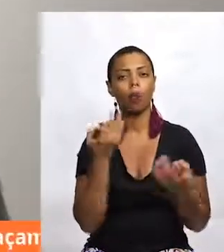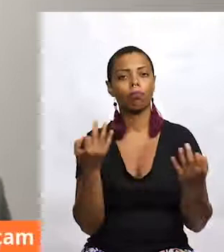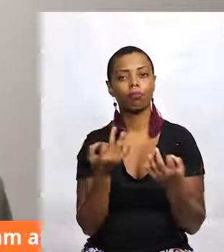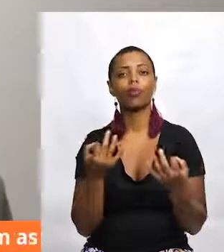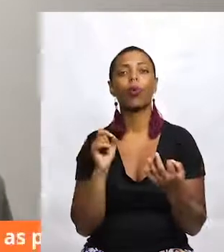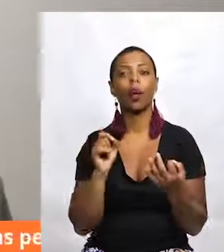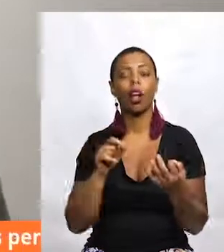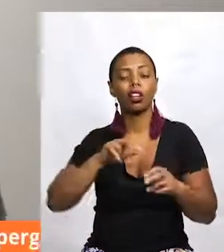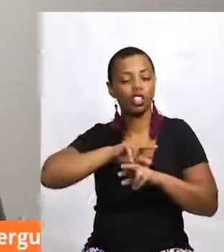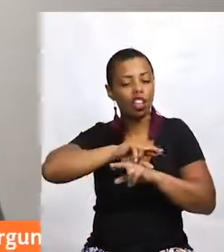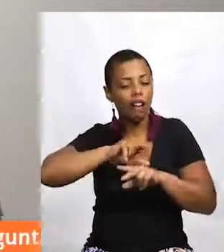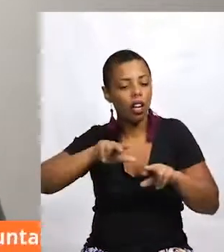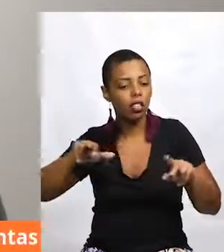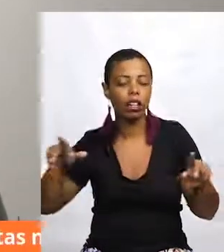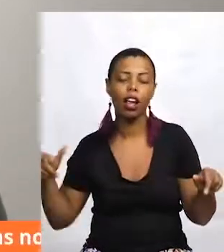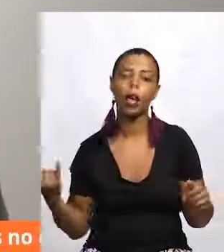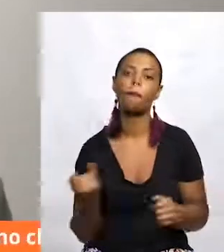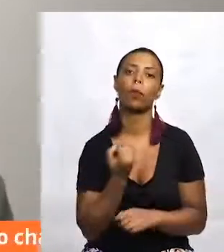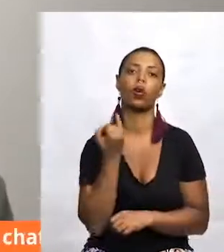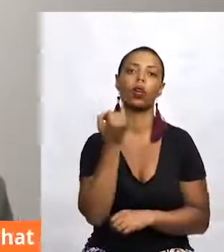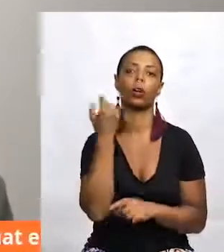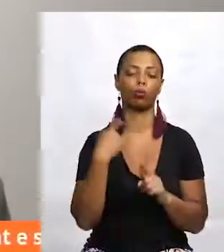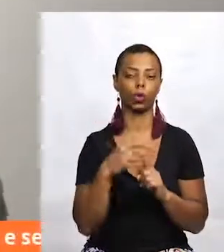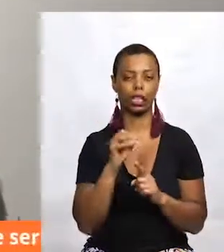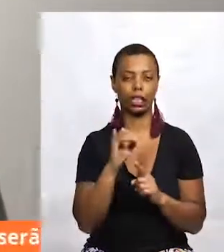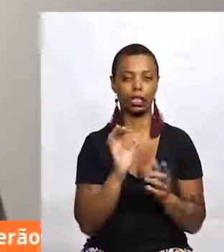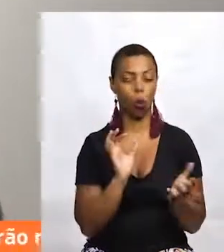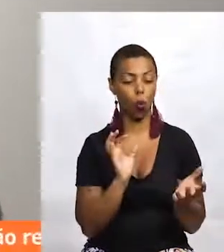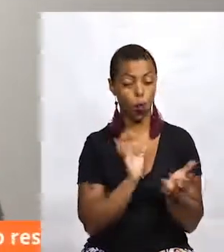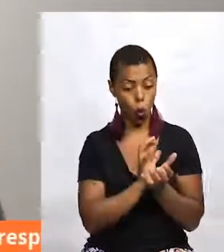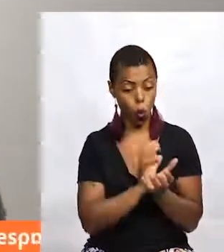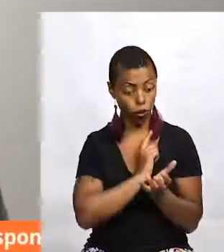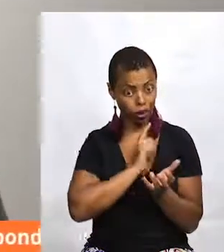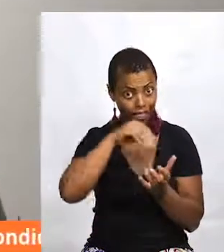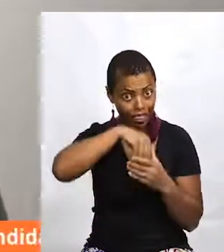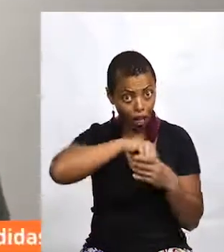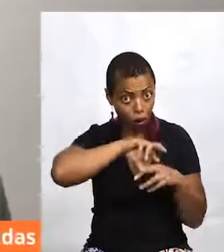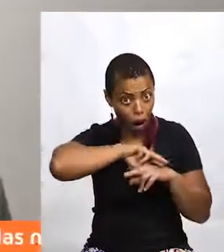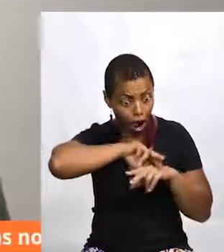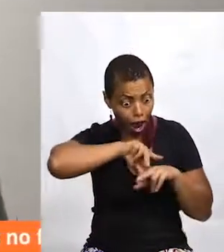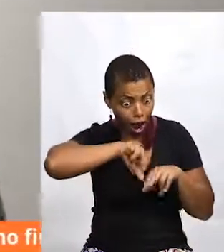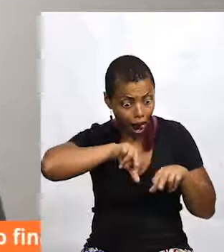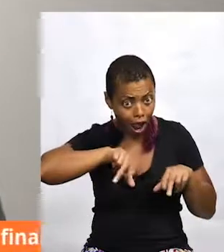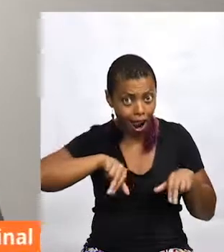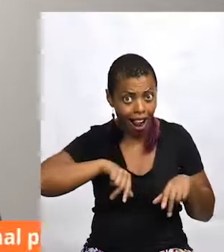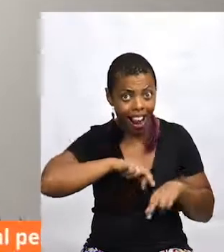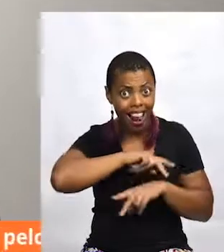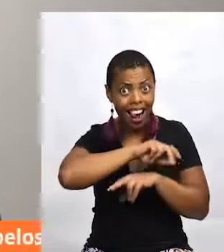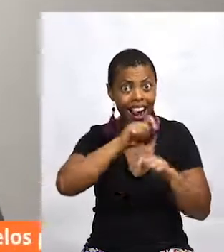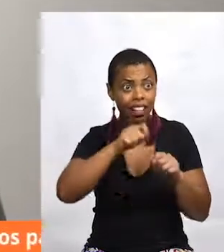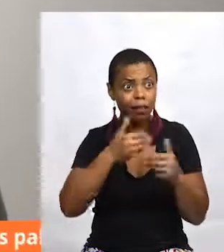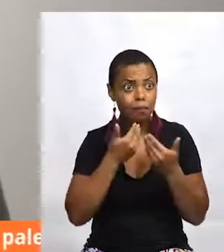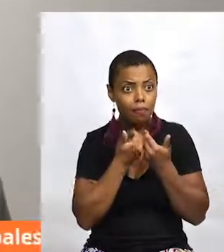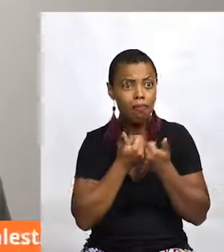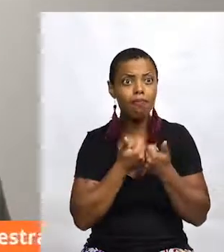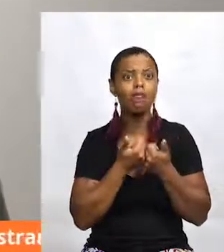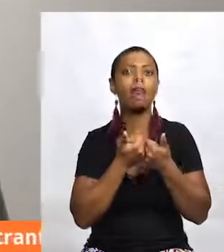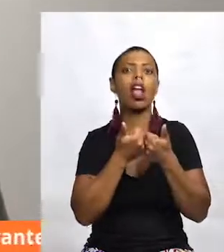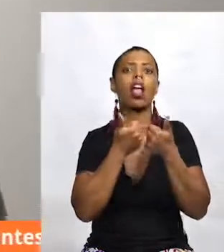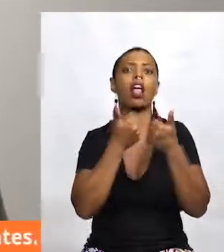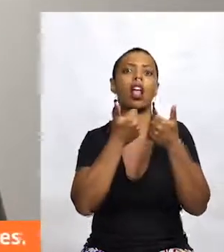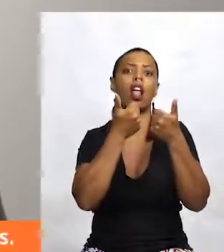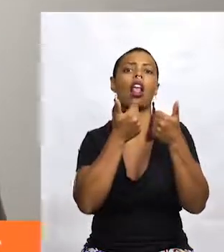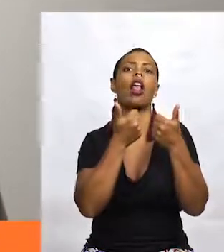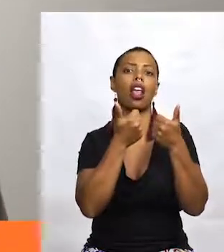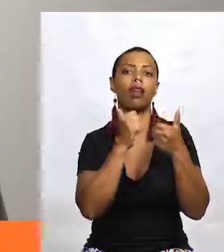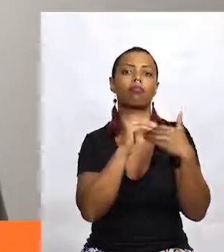muito importante, porque quando você tem um grupo diverso, né, você tem eficiência no grupo. Quando você tem um